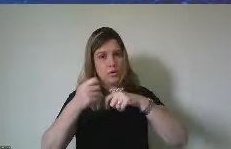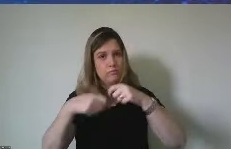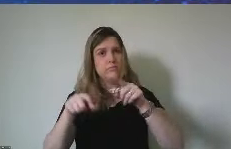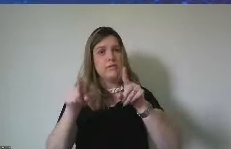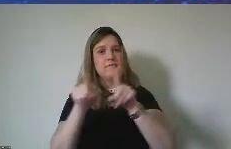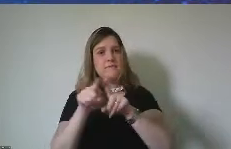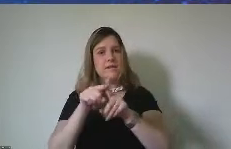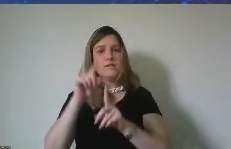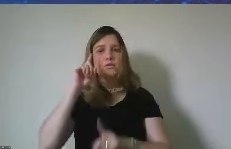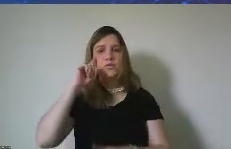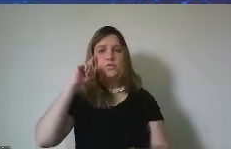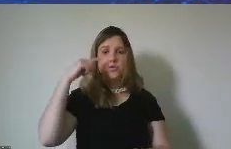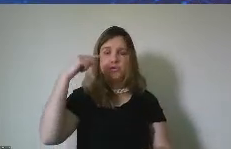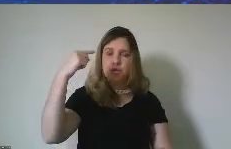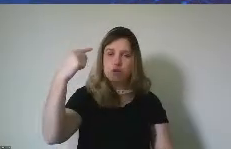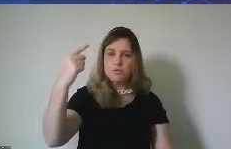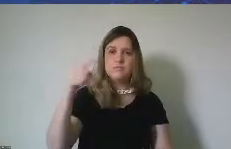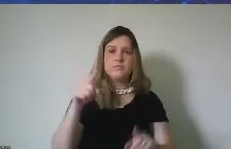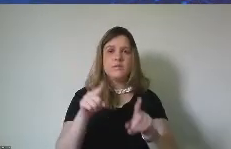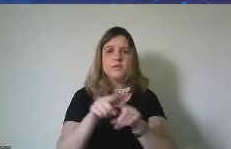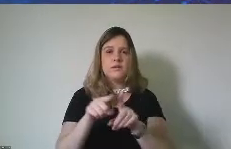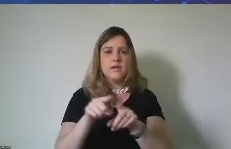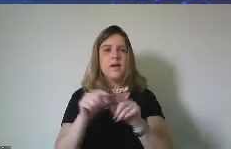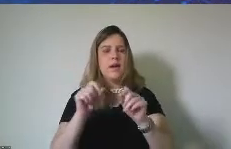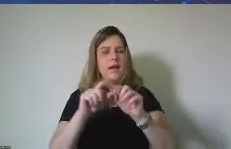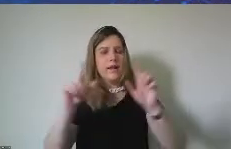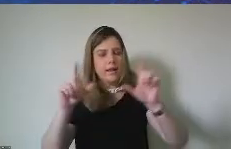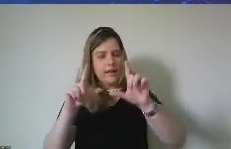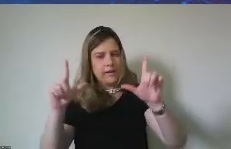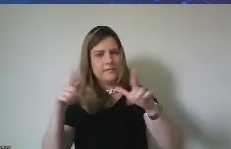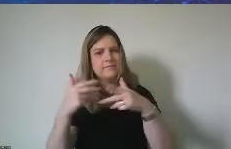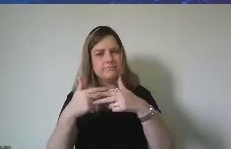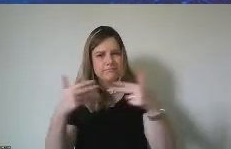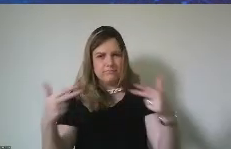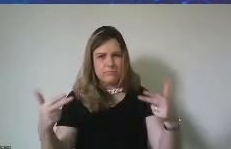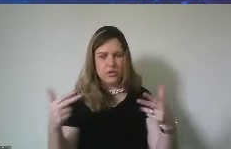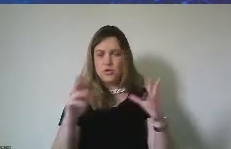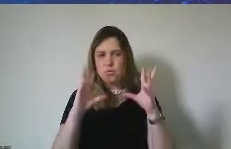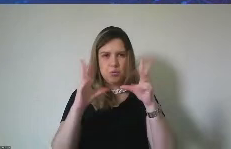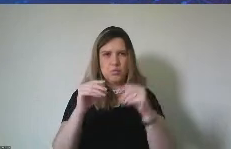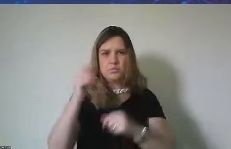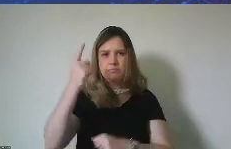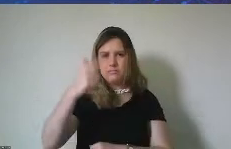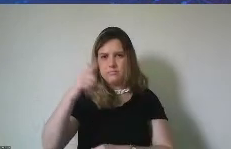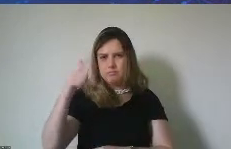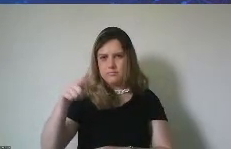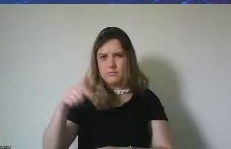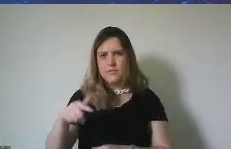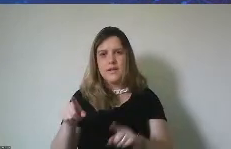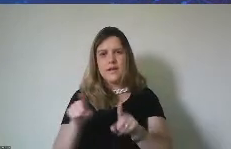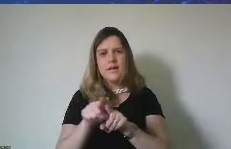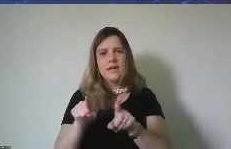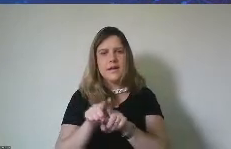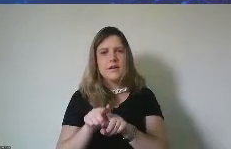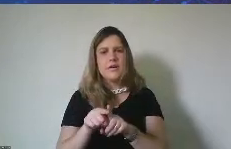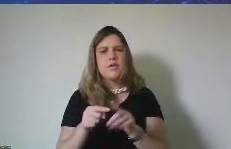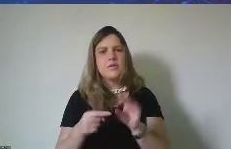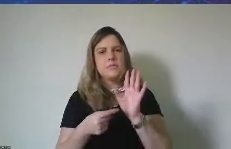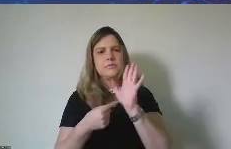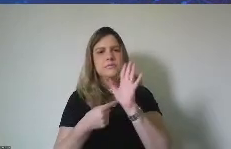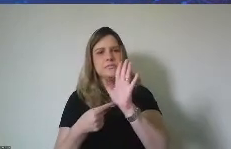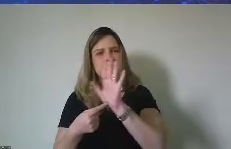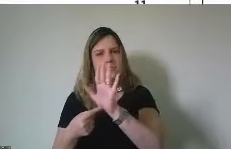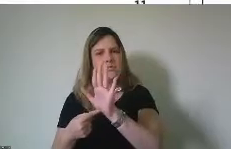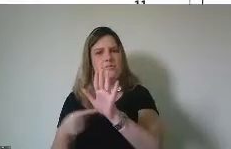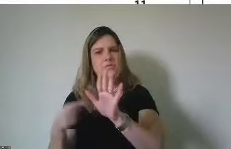para investimentos em veículos elétricos modernização de rede e tudo mais a PSR olhou o inferior doction detalhes no